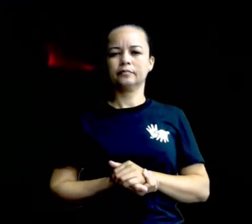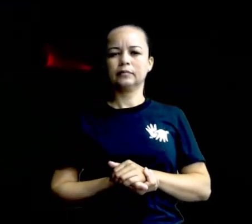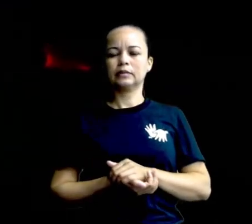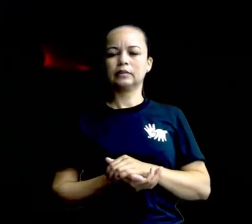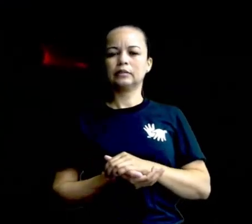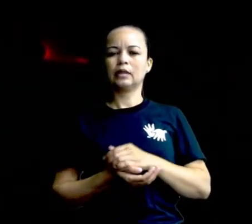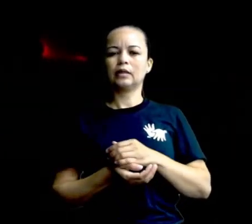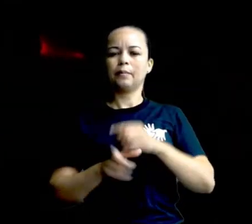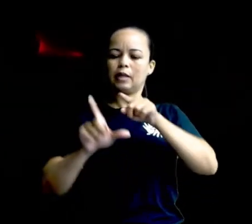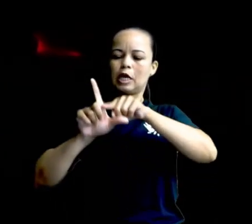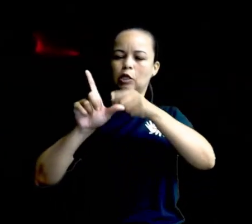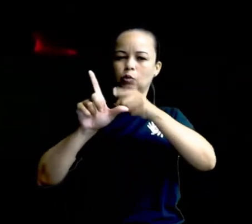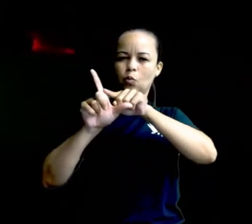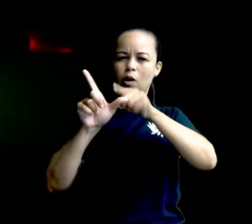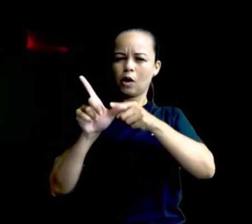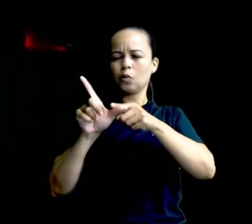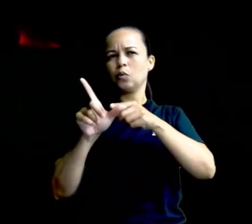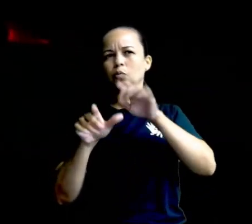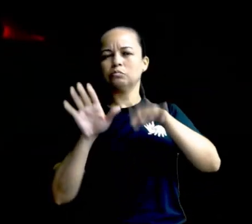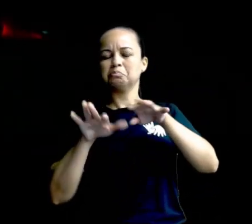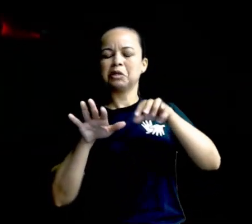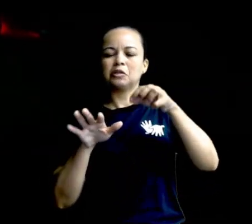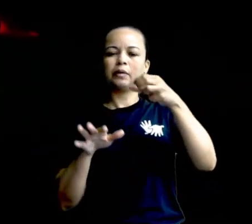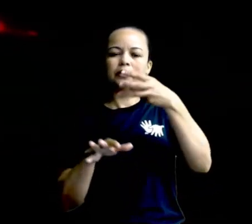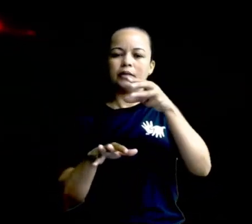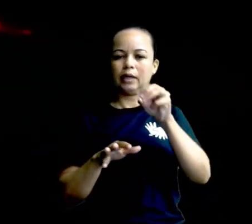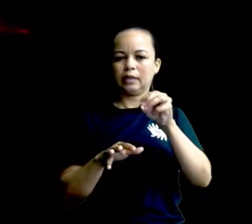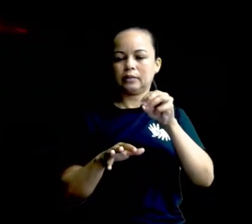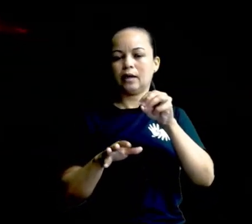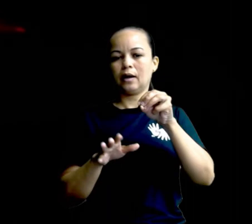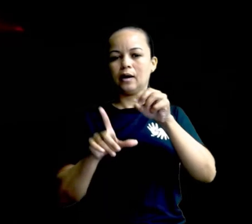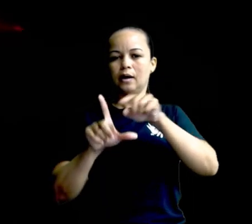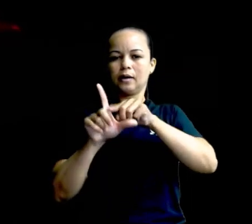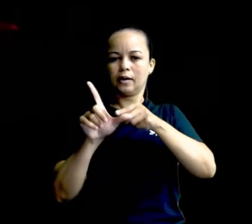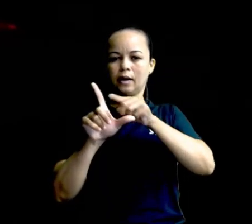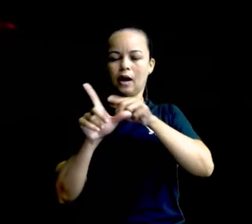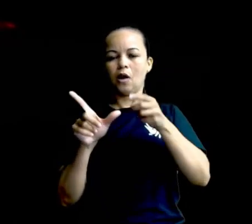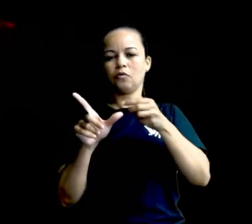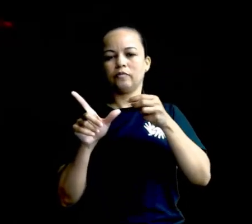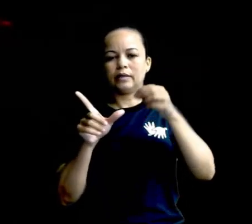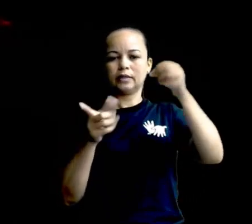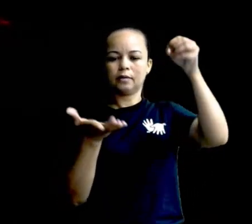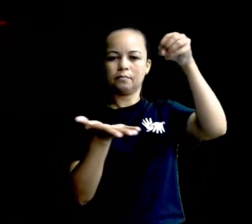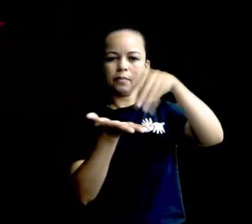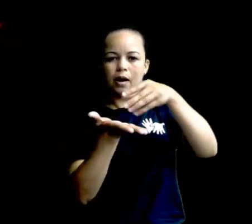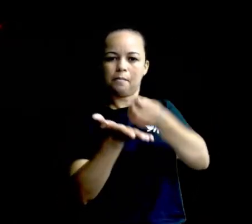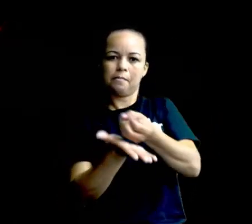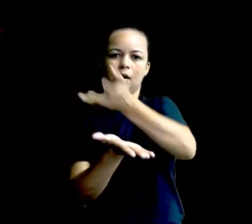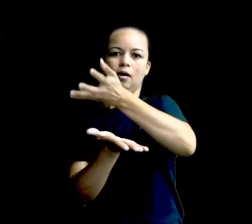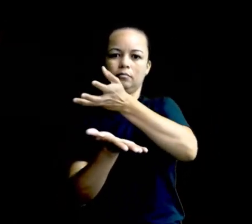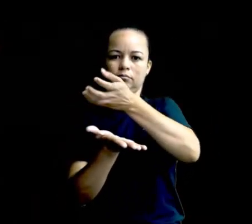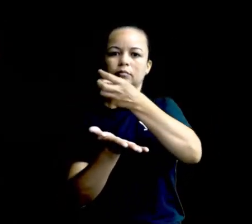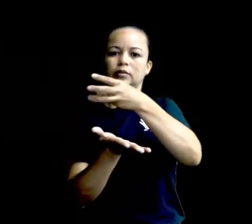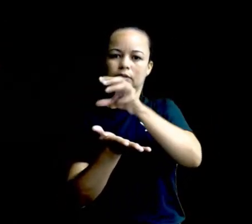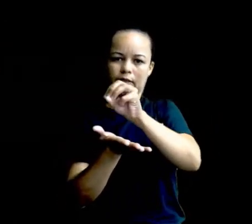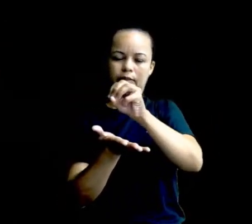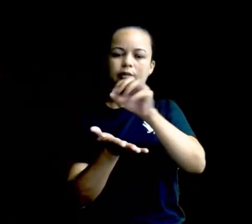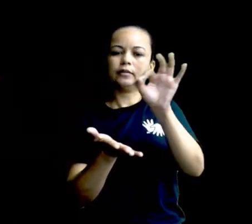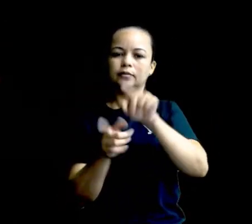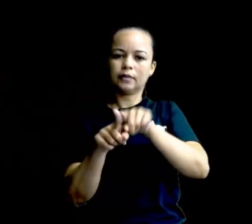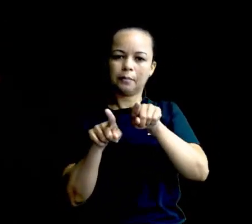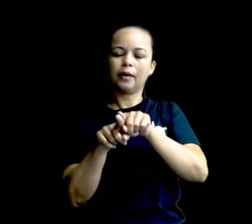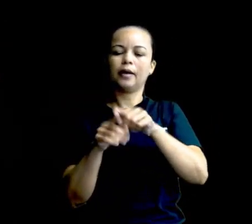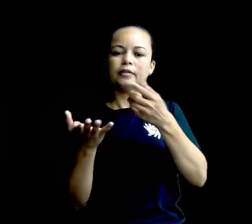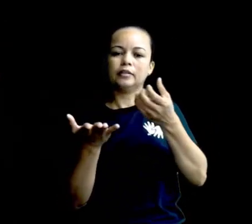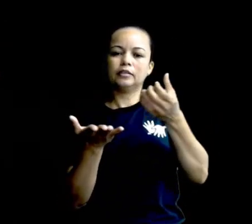Tá vendo aí? Então, dependendo do ângulo que eu colocar aqui, se o ângulo for de 30 graus, vai sair de 30.